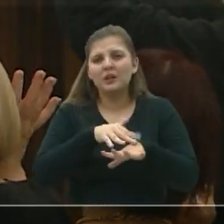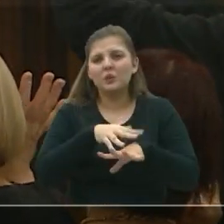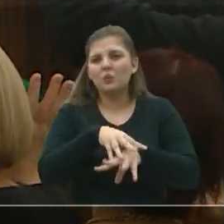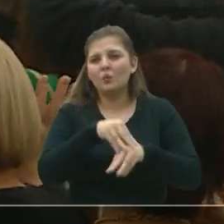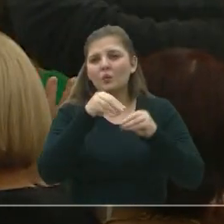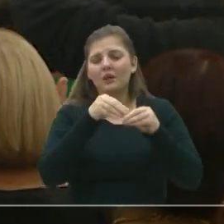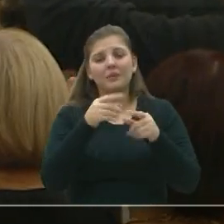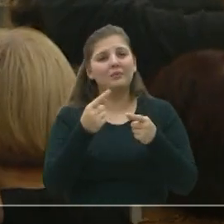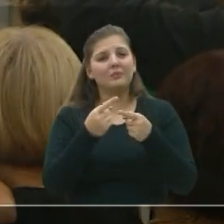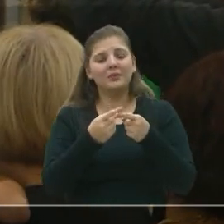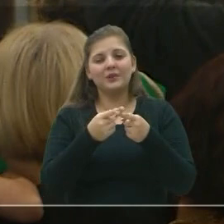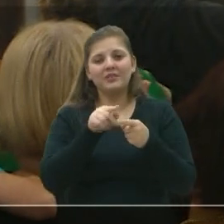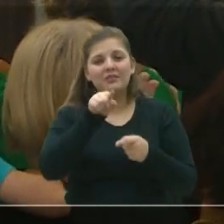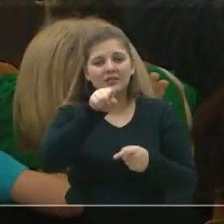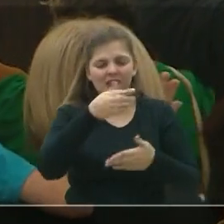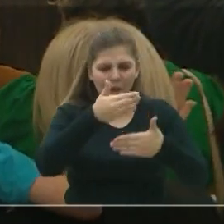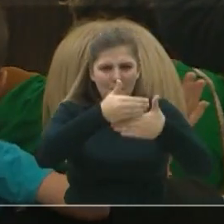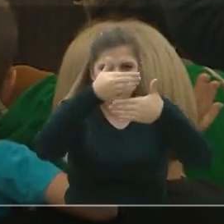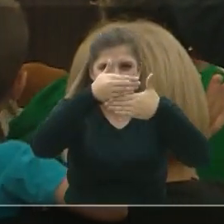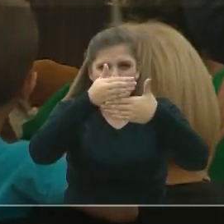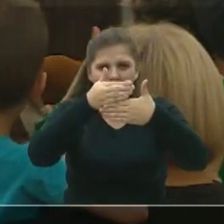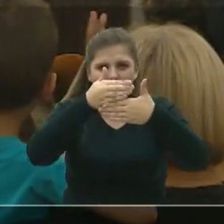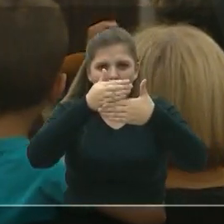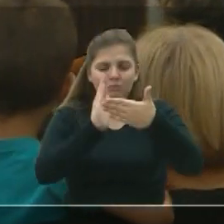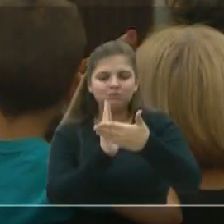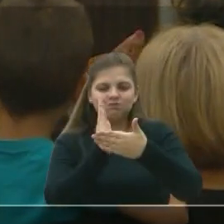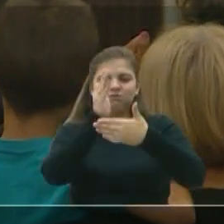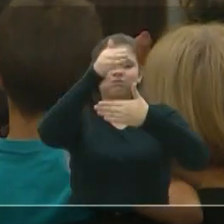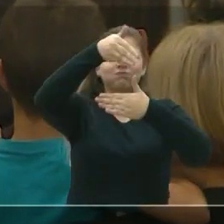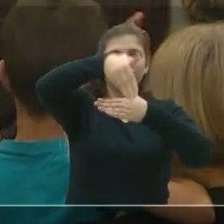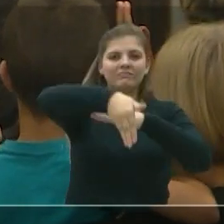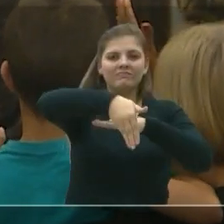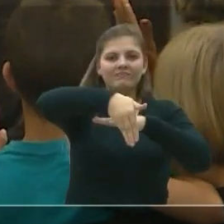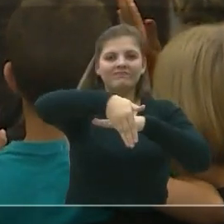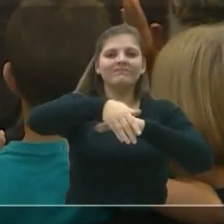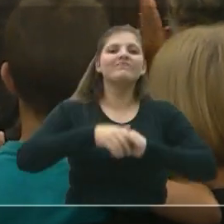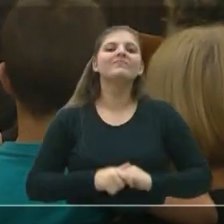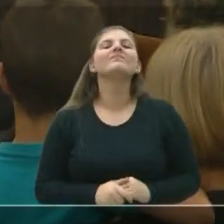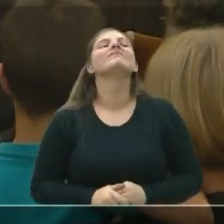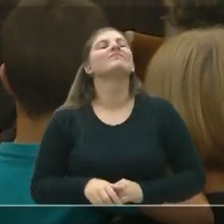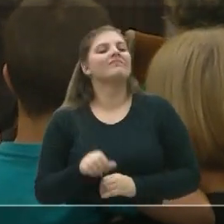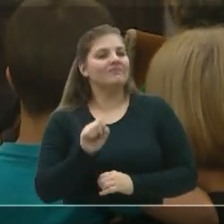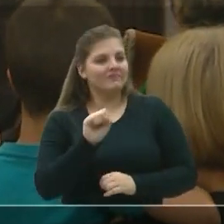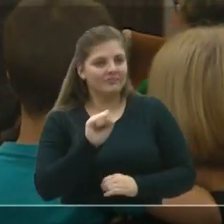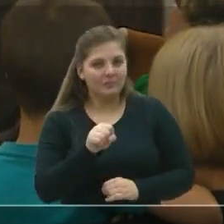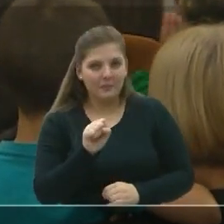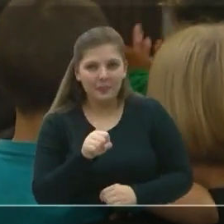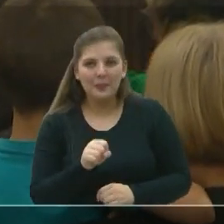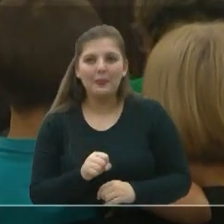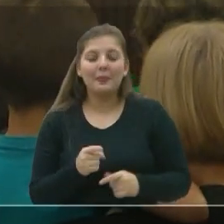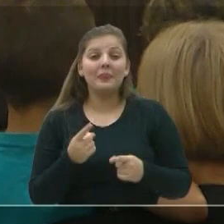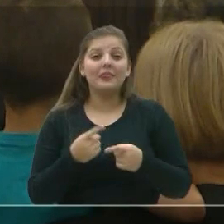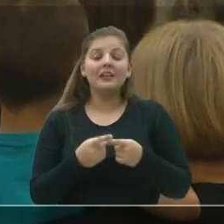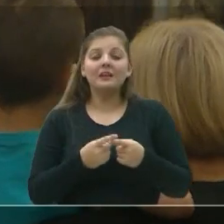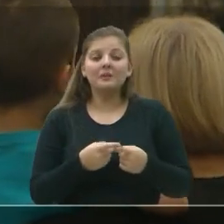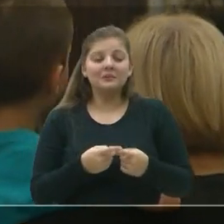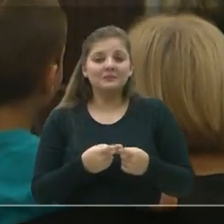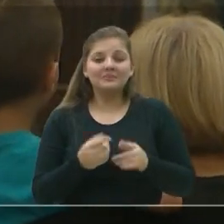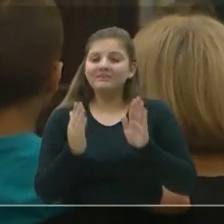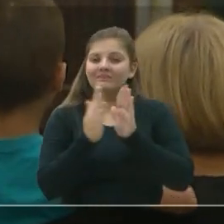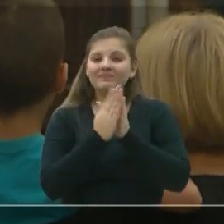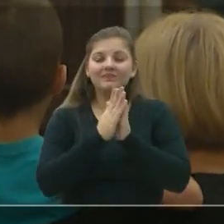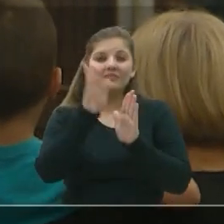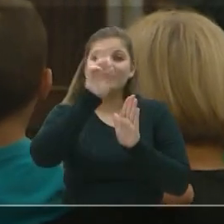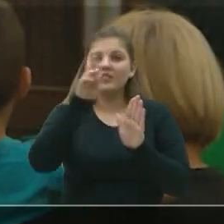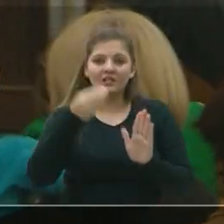a muralha te barrar, mas você ultrapassou a muralha para estar na presença de